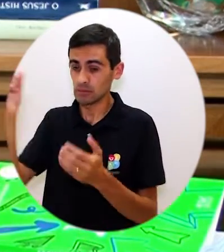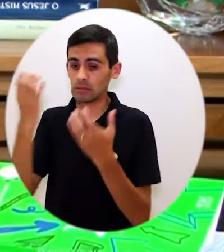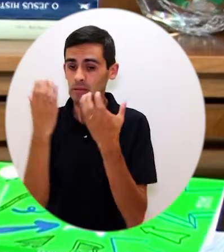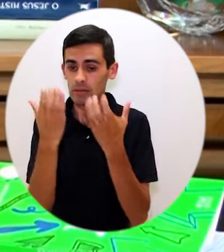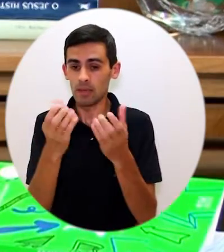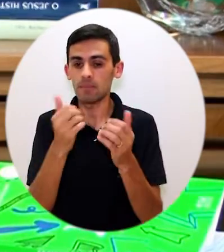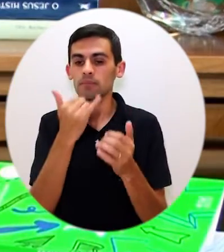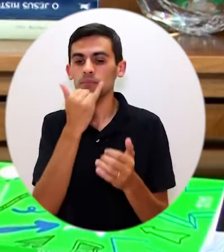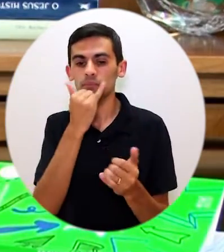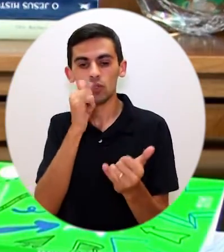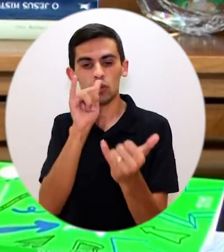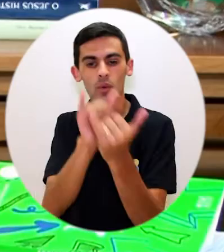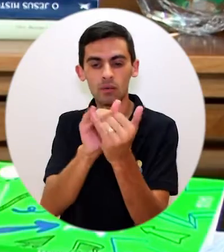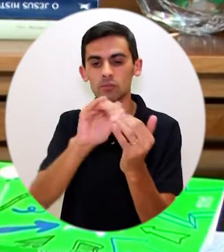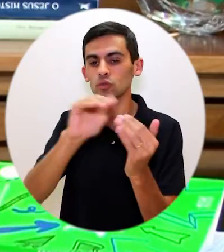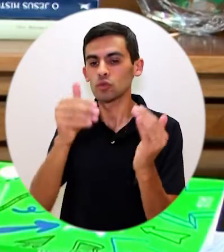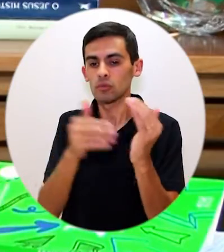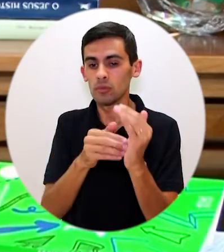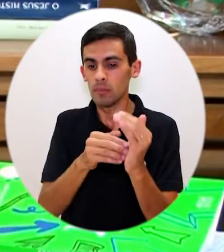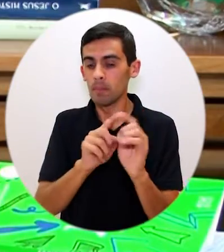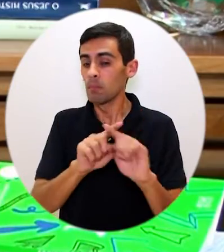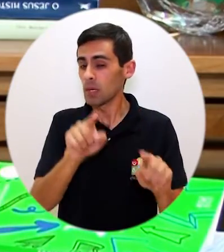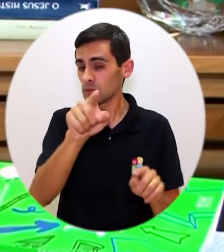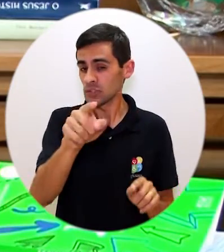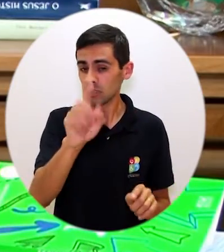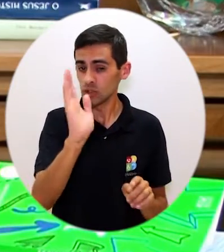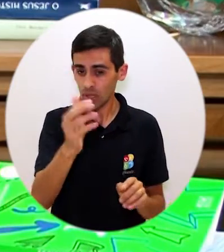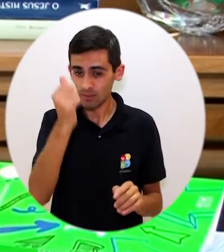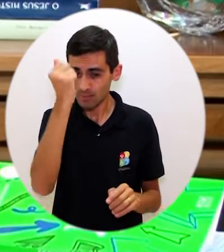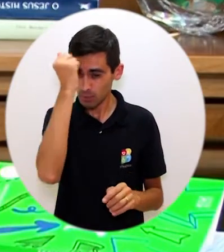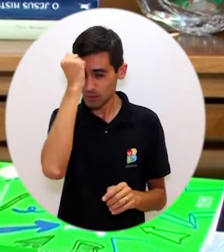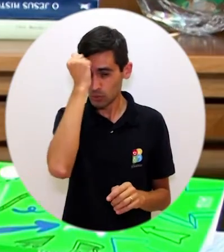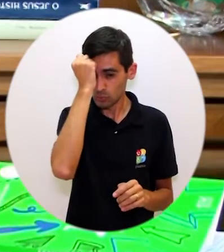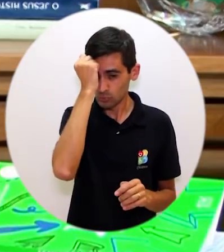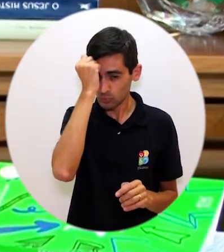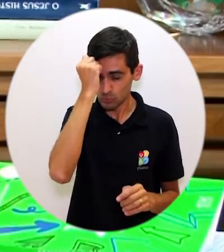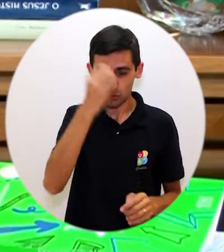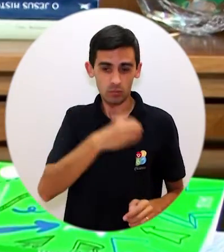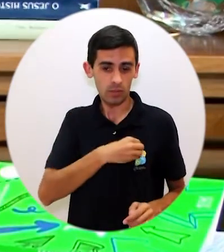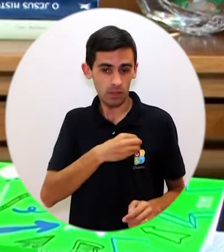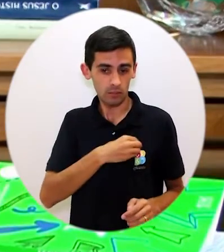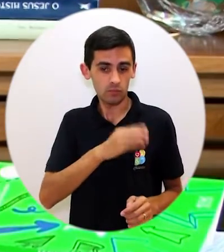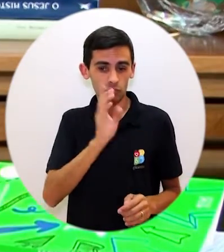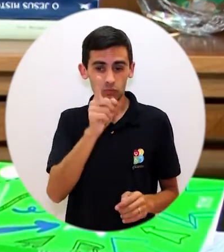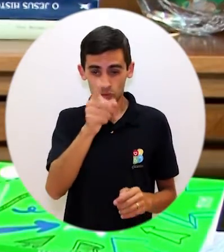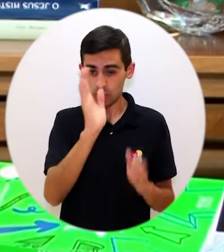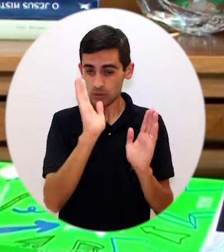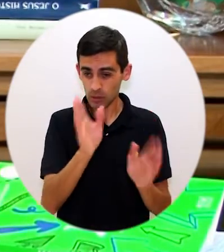quer perdoar todos os pecados. Mas você já se arrependeu deles?